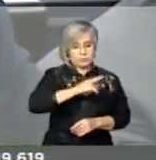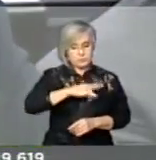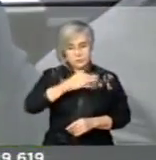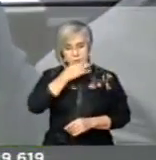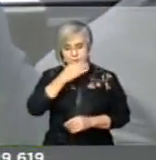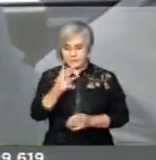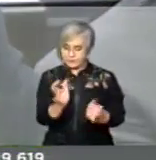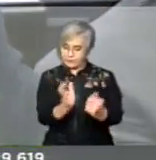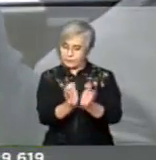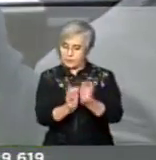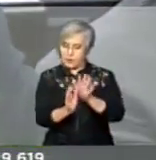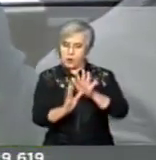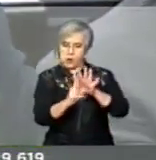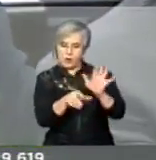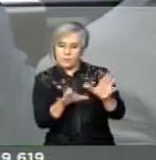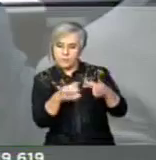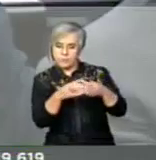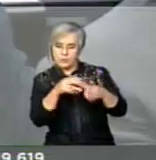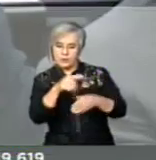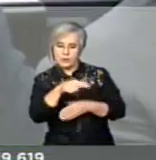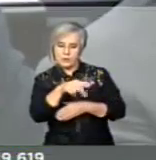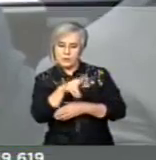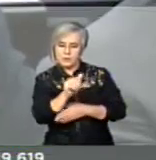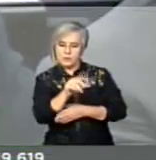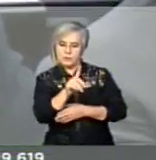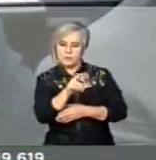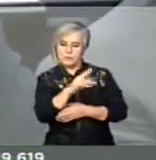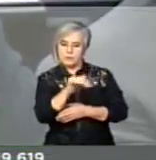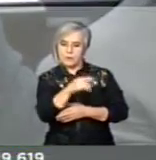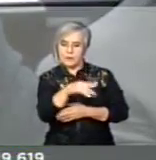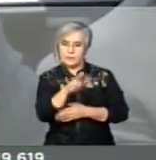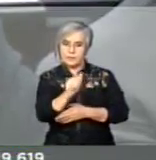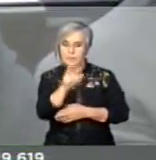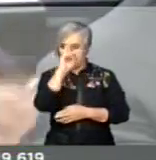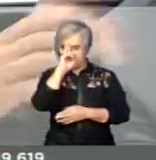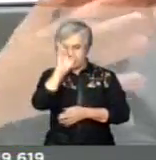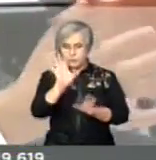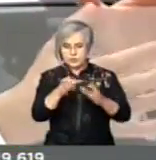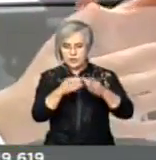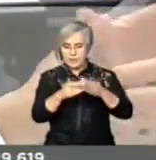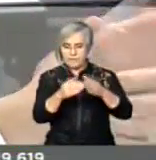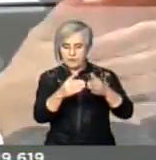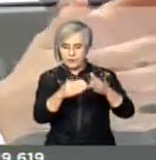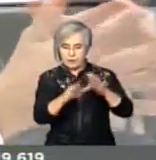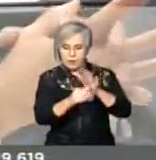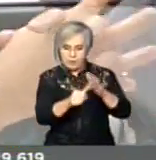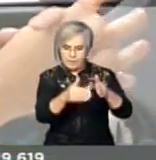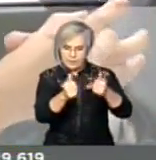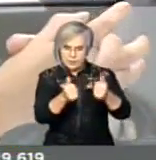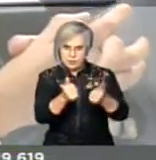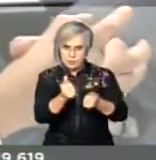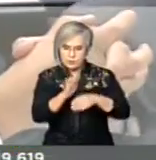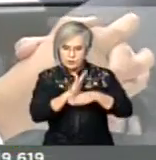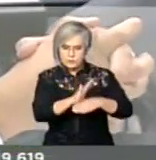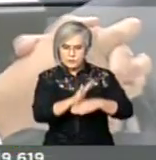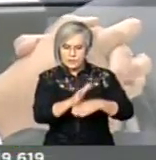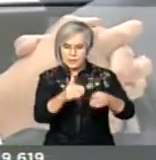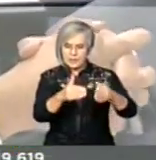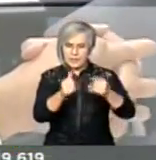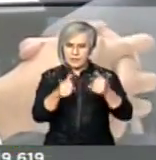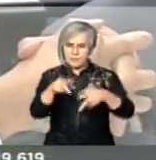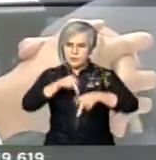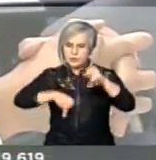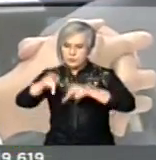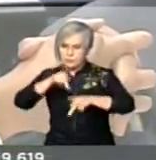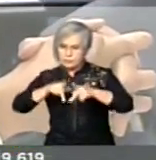da quadrilha, quando o chefe da quadrilha pediu ajuda, ele não pediu ajuda para os trabalhadores brasileiros, ele pediu